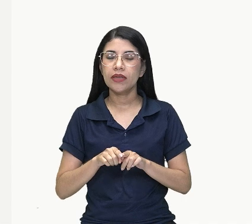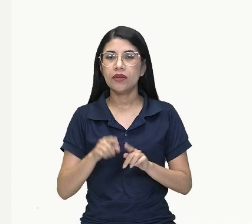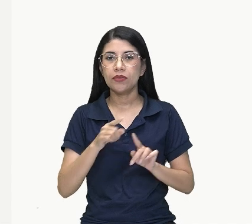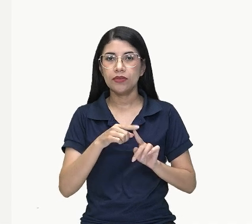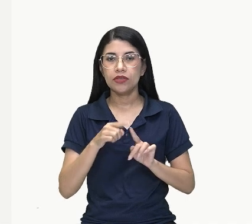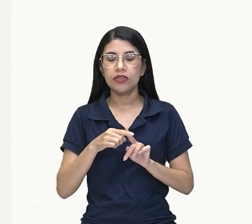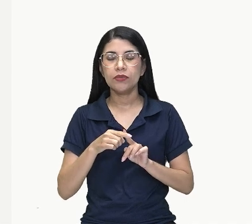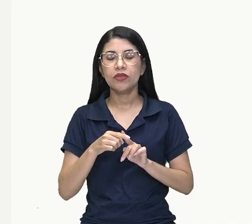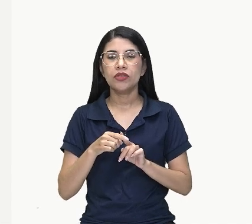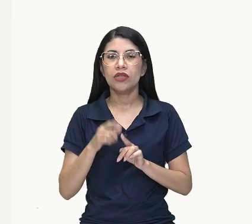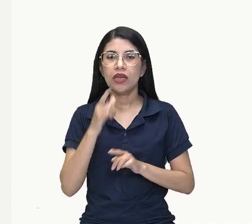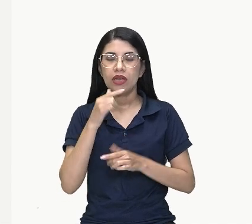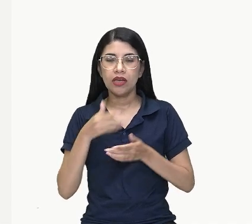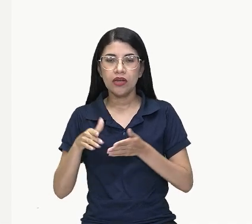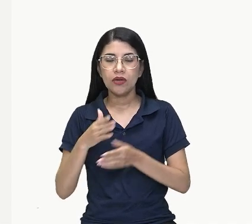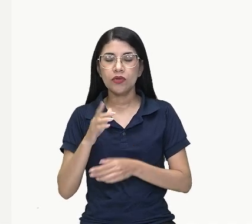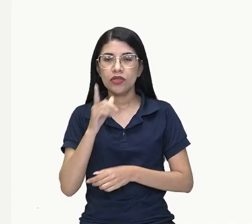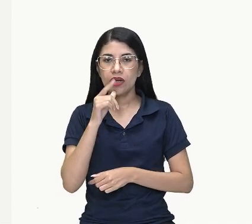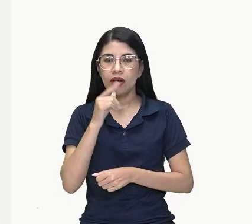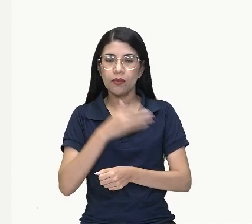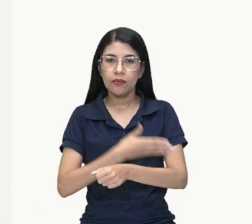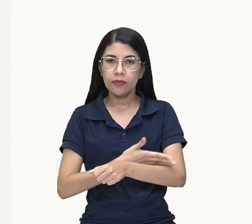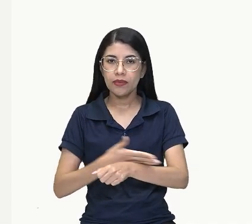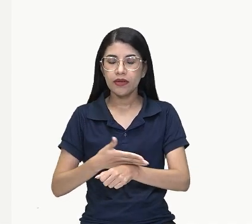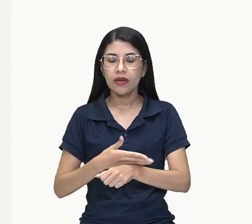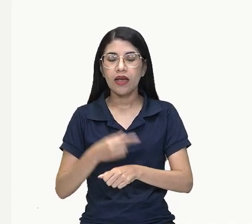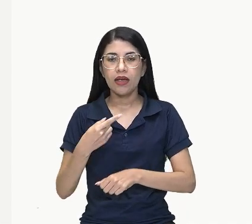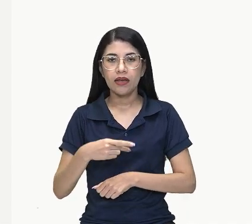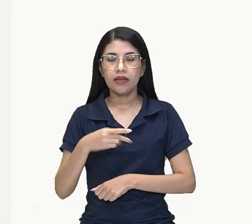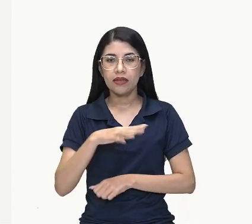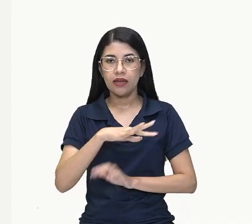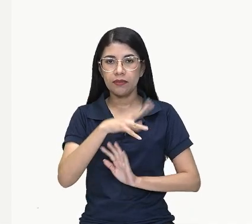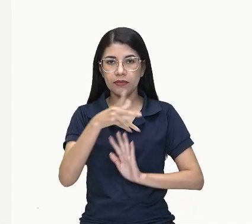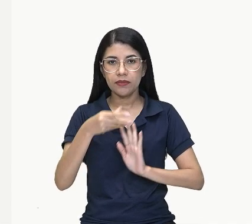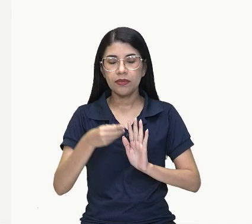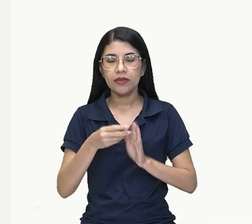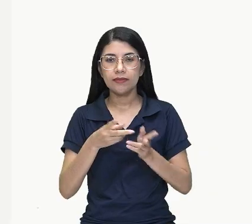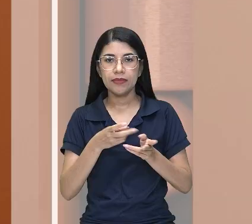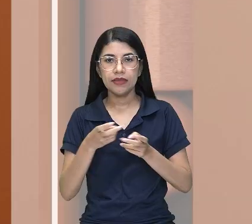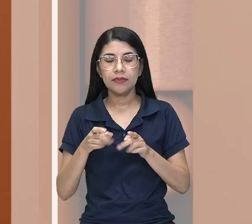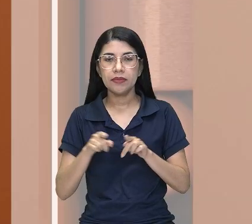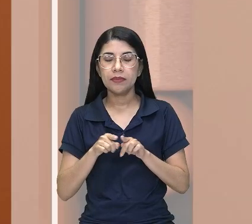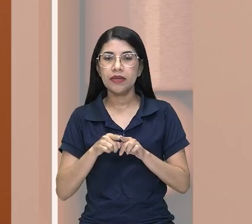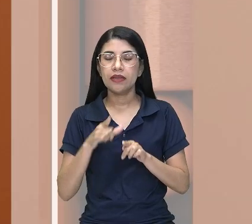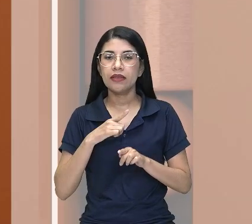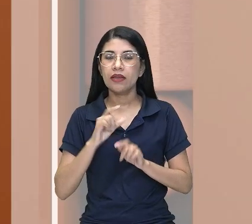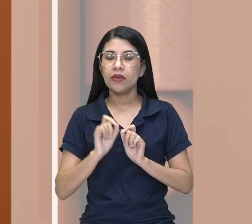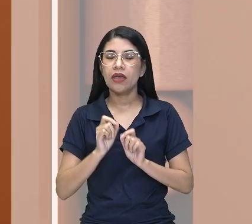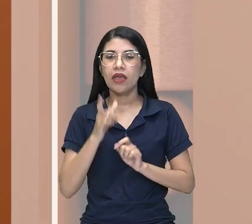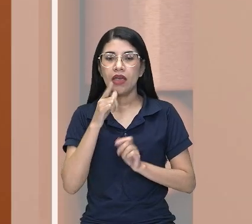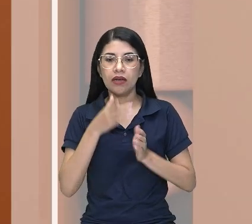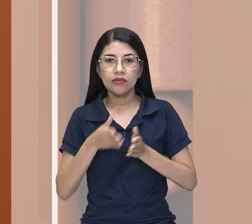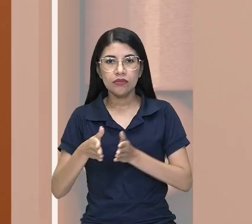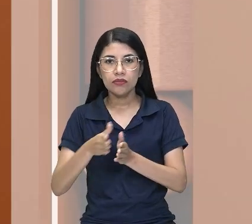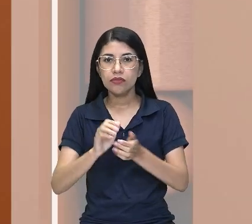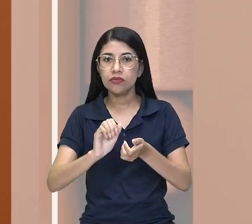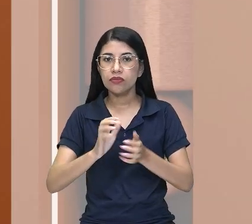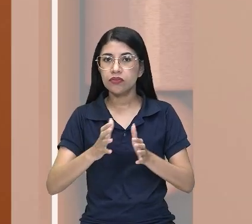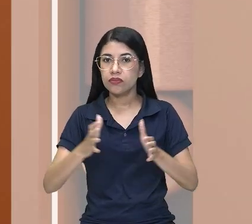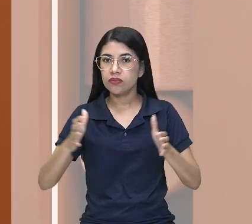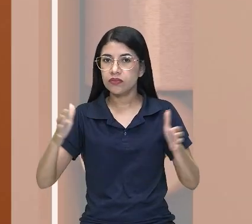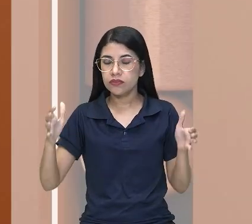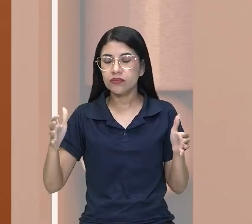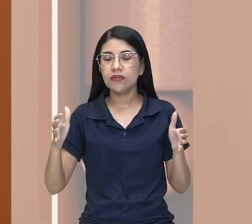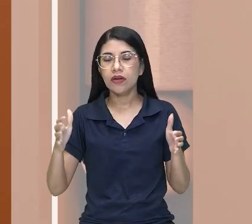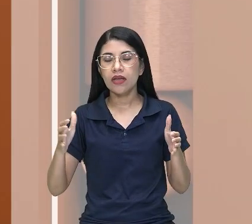Bom, gente, na Amazônia nós vamos verificar que nós temos rios enormes que